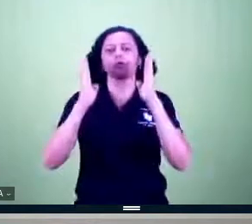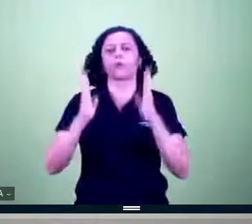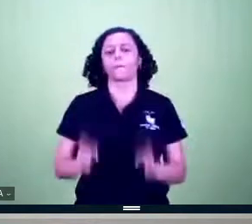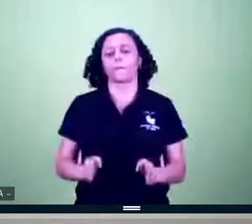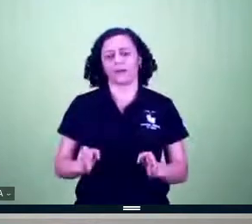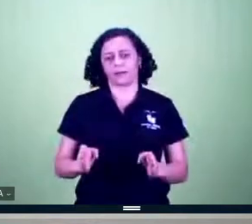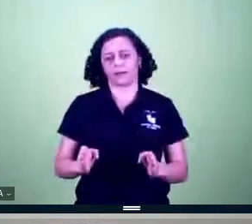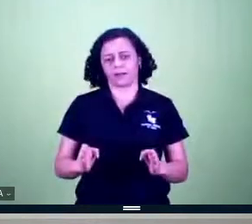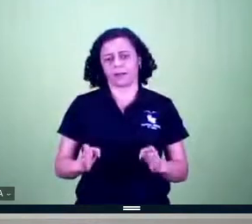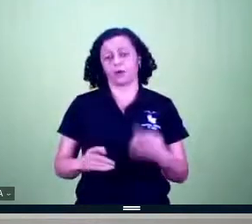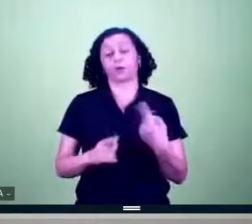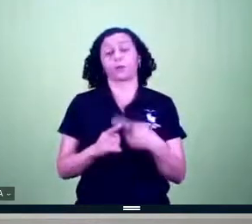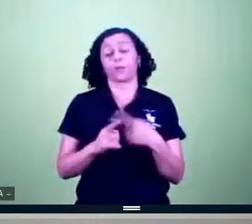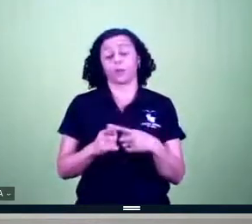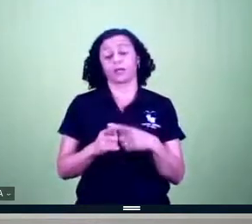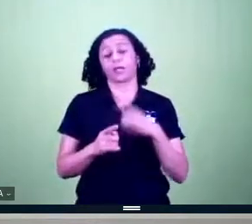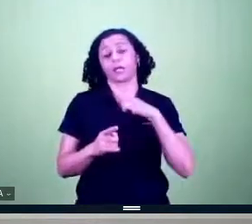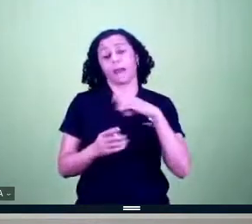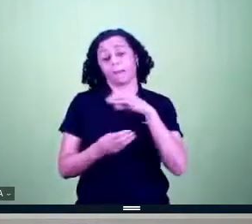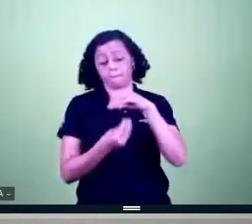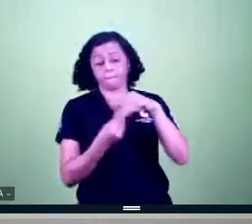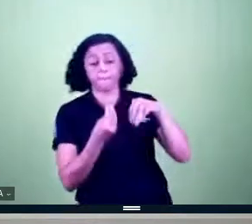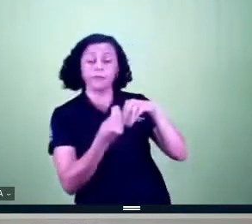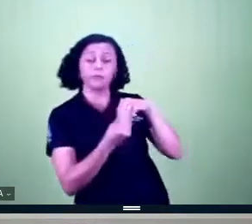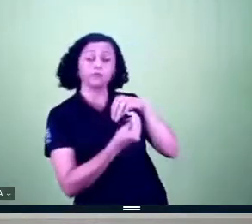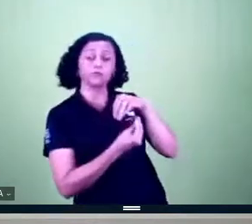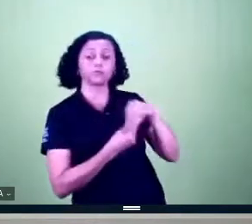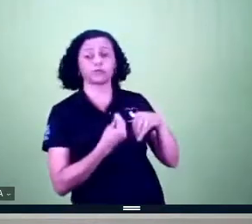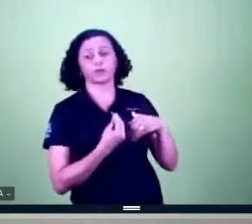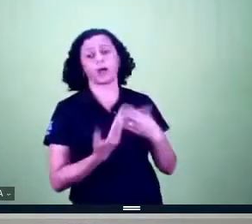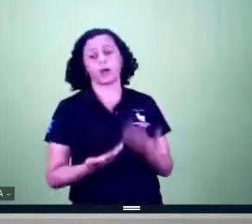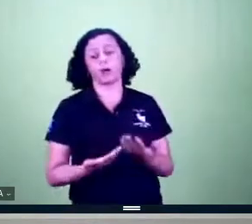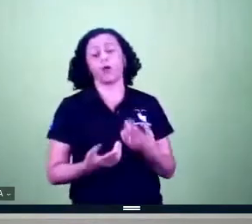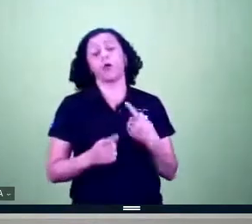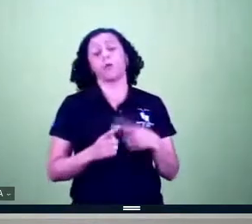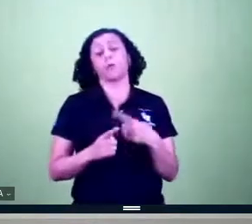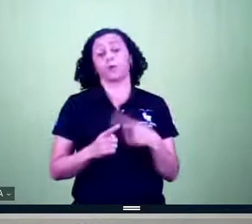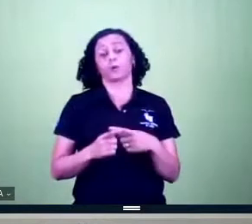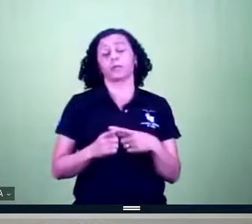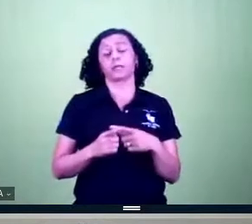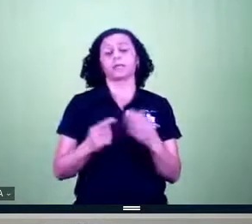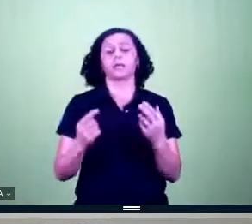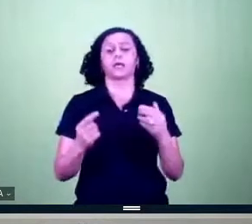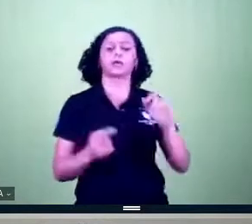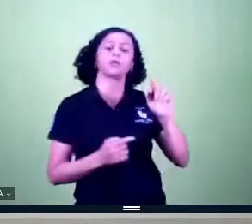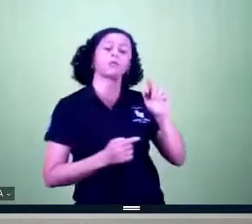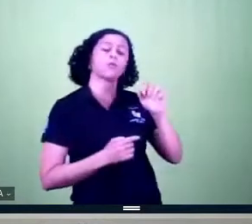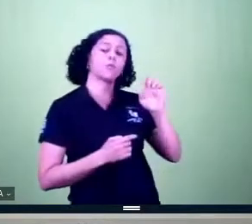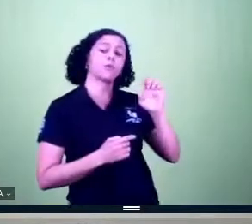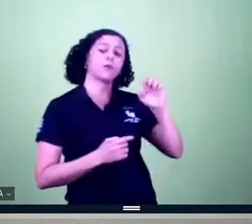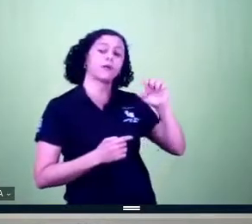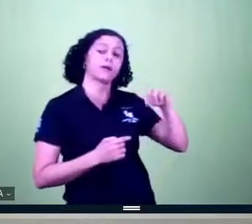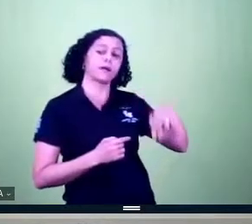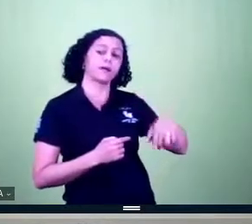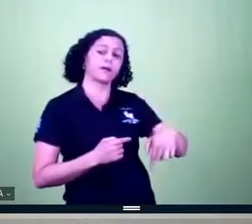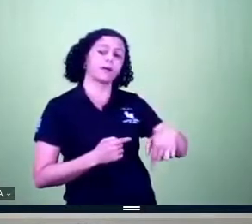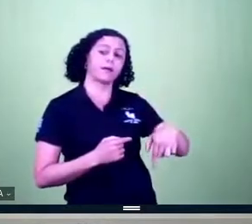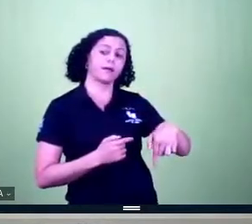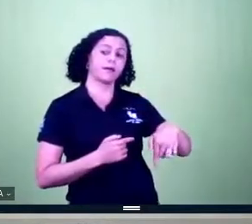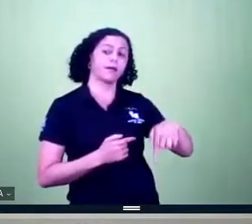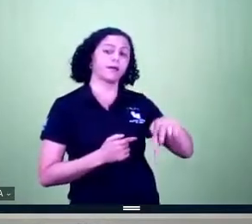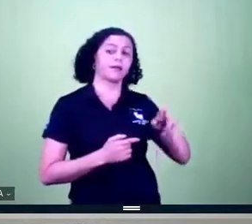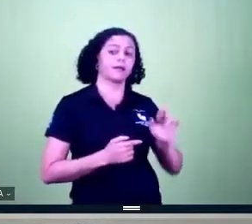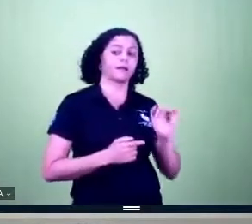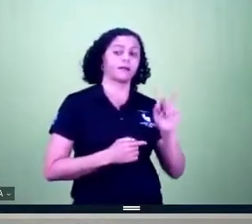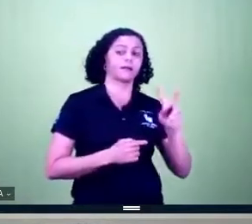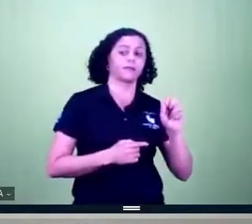misto, né? Que eu teria aqui série, aqui um paralelo, que a gente vai achar um equivalente, um outro ramal, um outro ramo aqui que vai ficar em série com